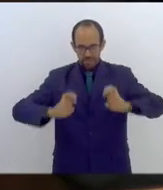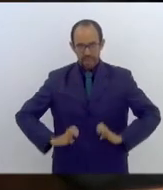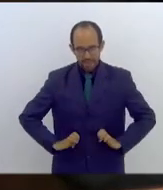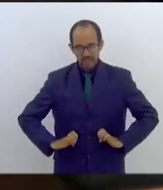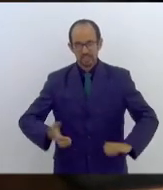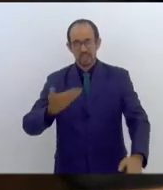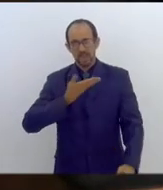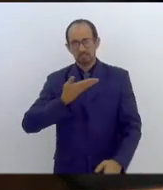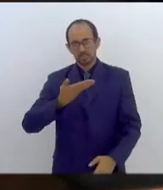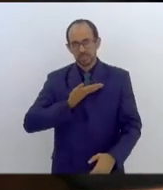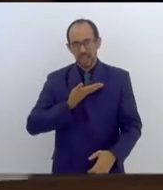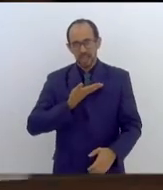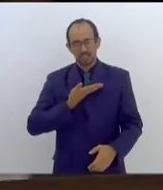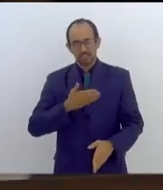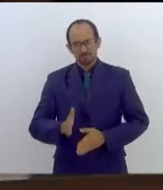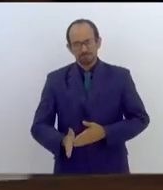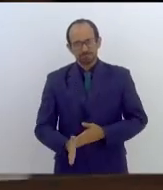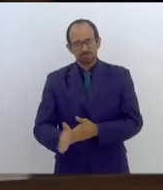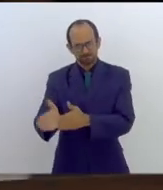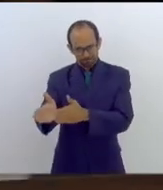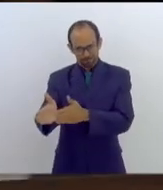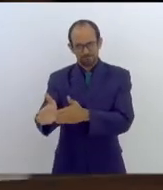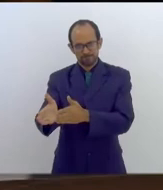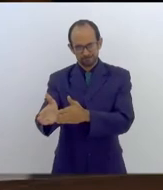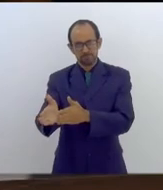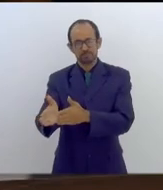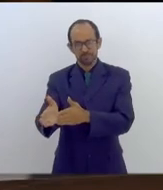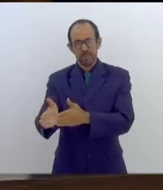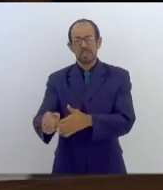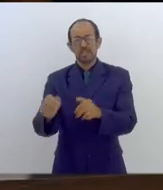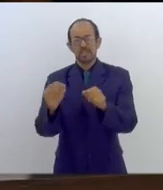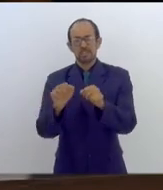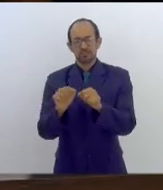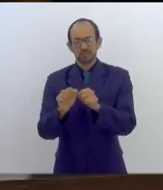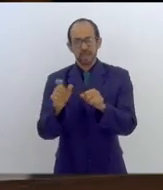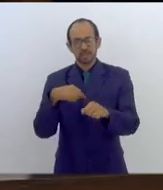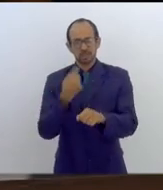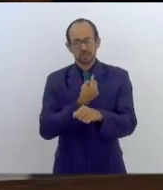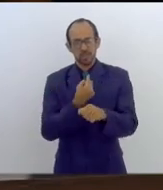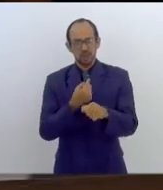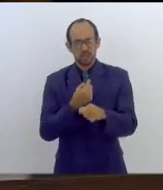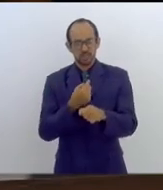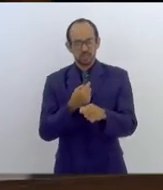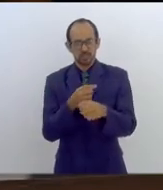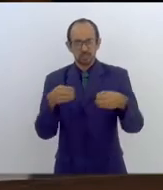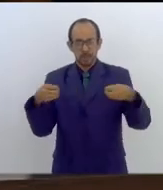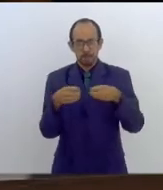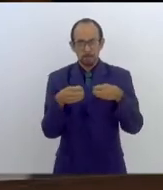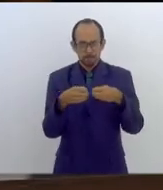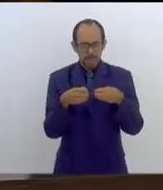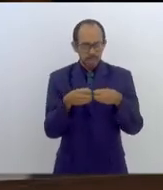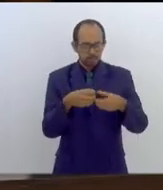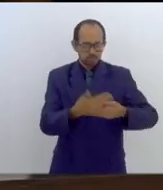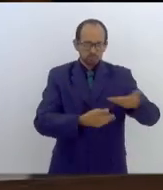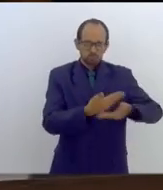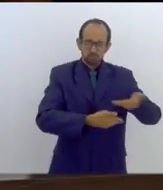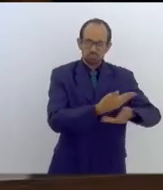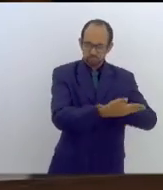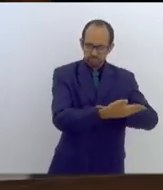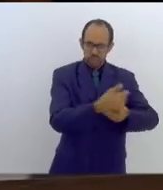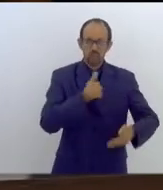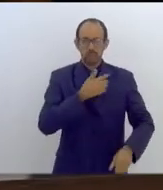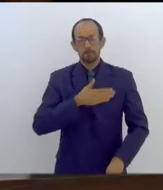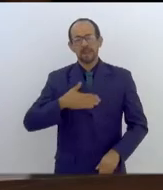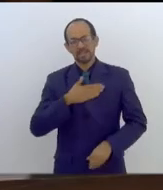de lealdade e que nos deixa cada vez mais próximos eu tenho muito prazer muito